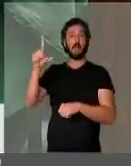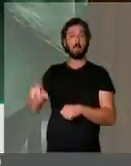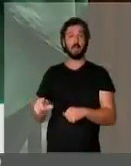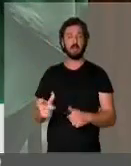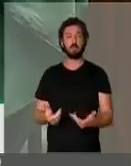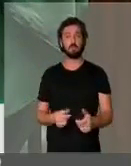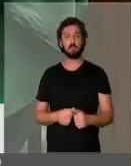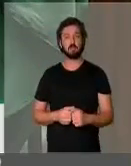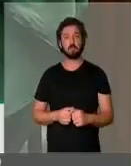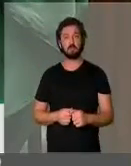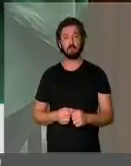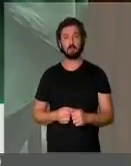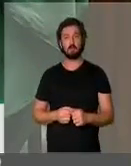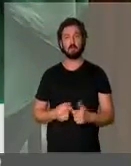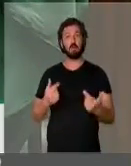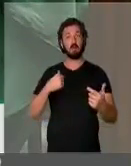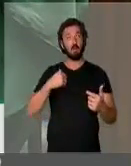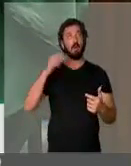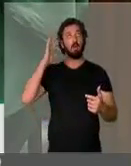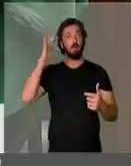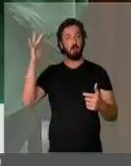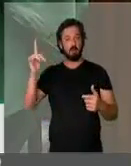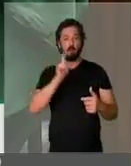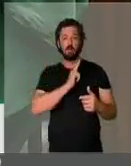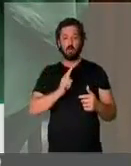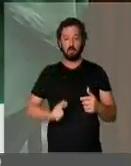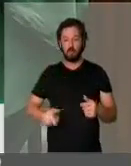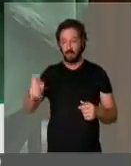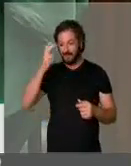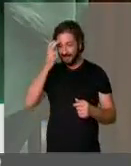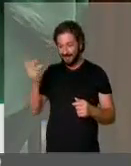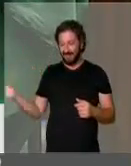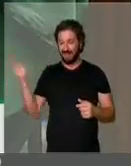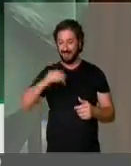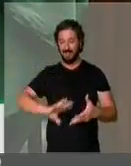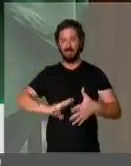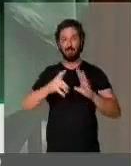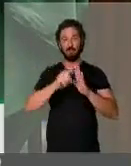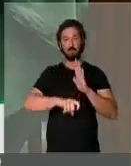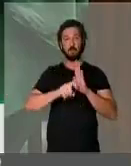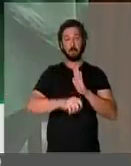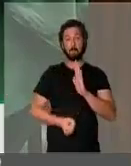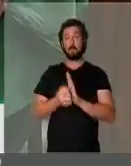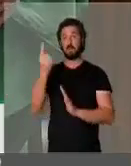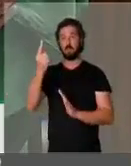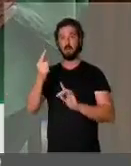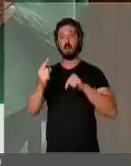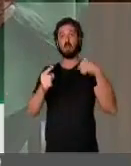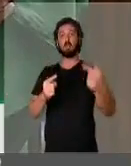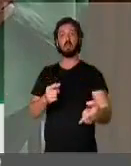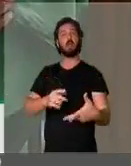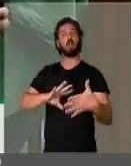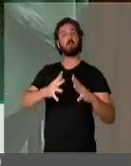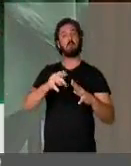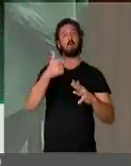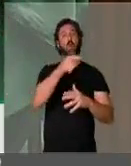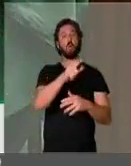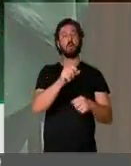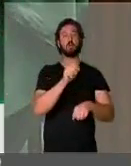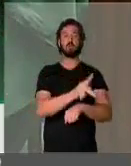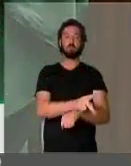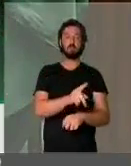imposto de renda. Então eu imaginei que o governo seria inteligente trazer para essa casa uma reforma tributária antes de qualquer outra reforma, para